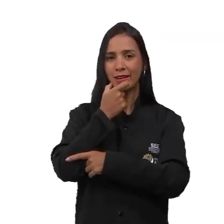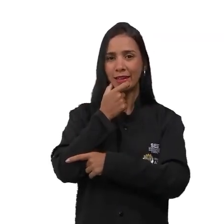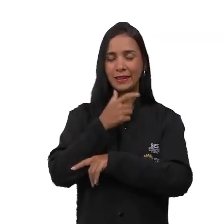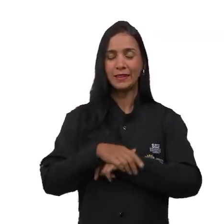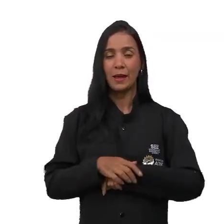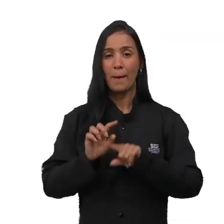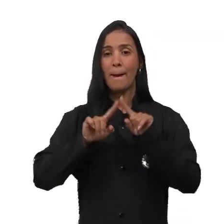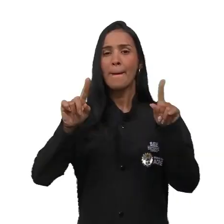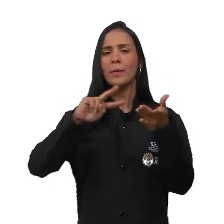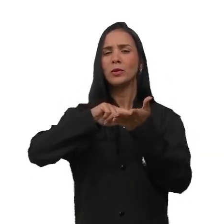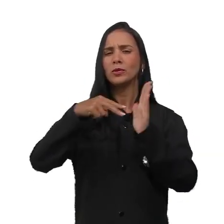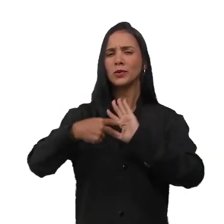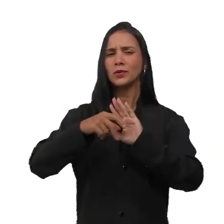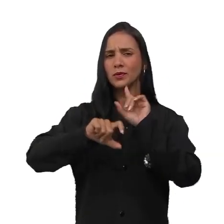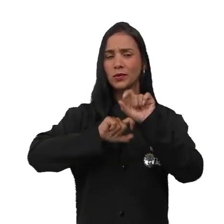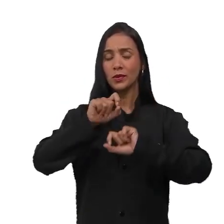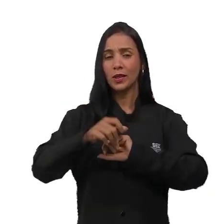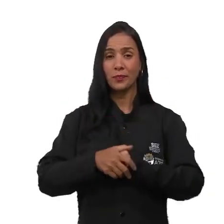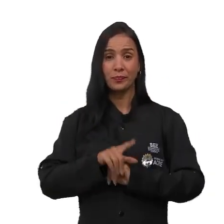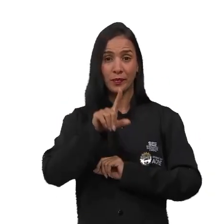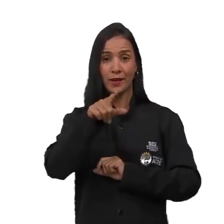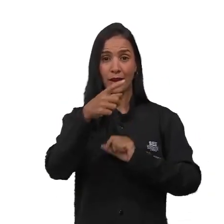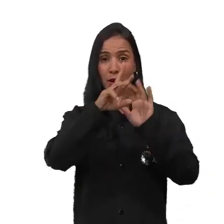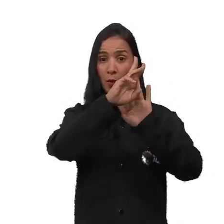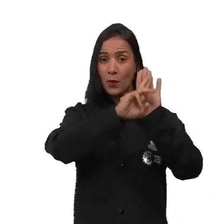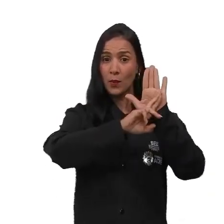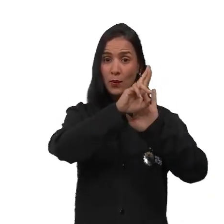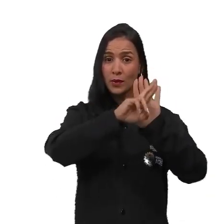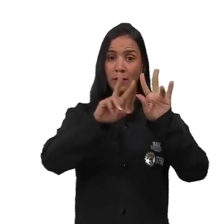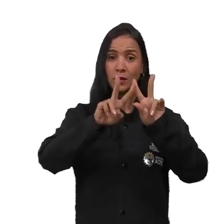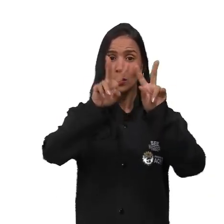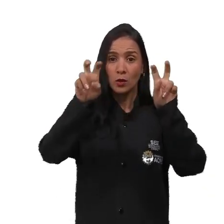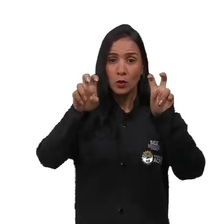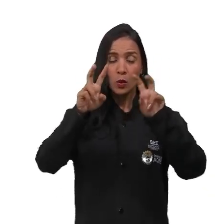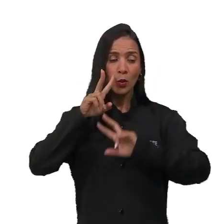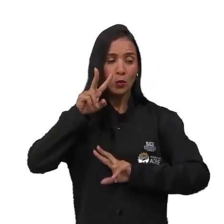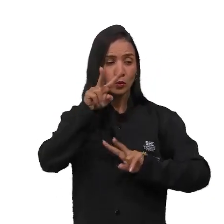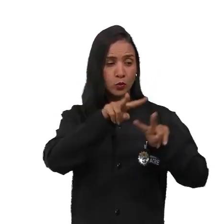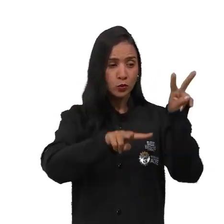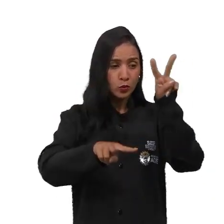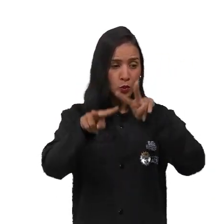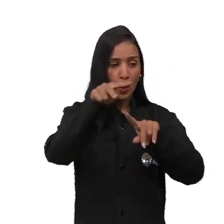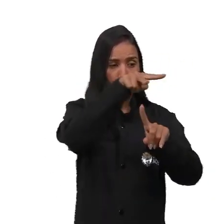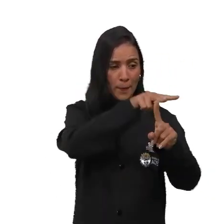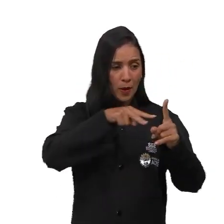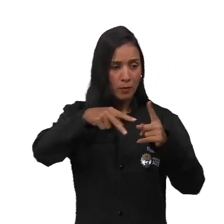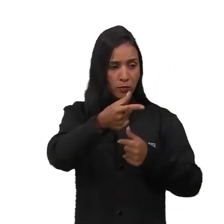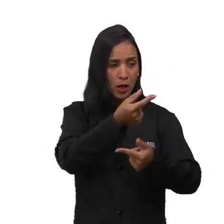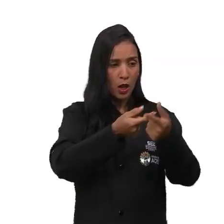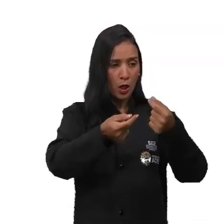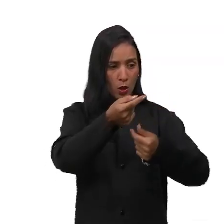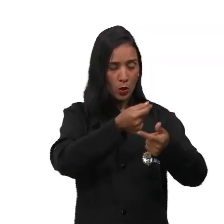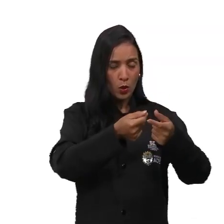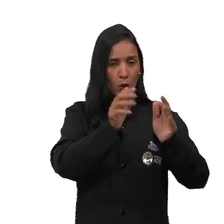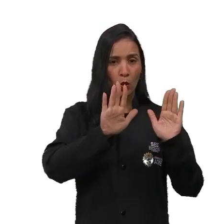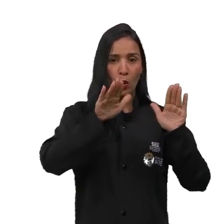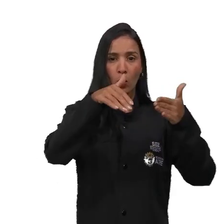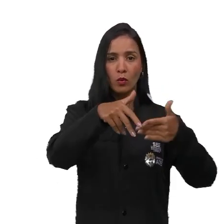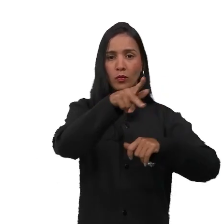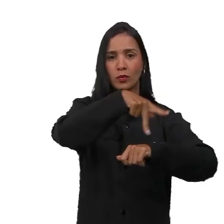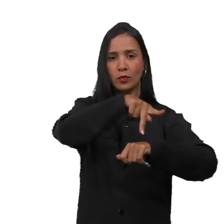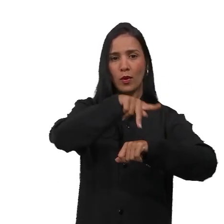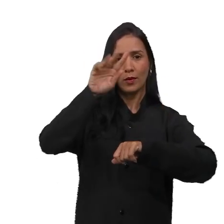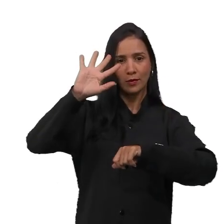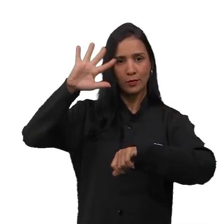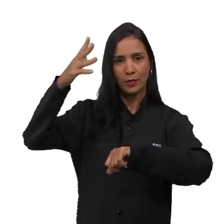É um relatório que fala da visão econômica sobre a África. Ele foi publicado em 2007, eu vou até destacar aqui